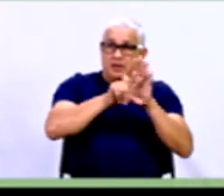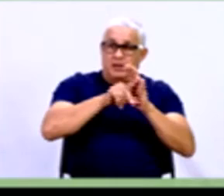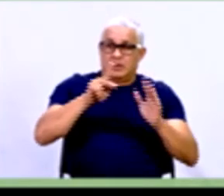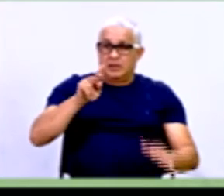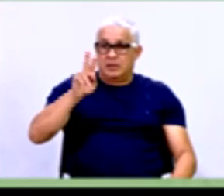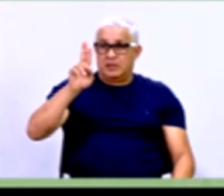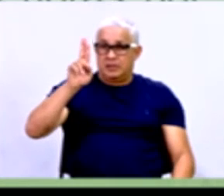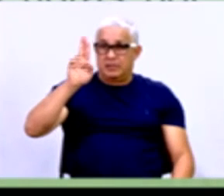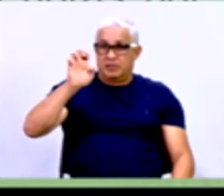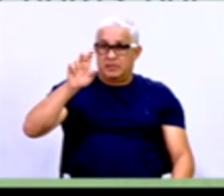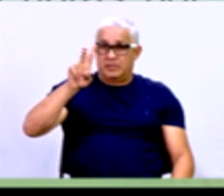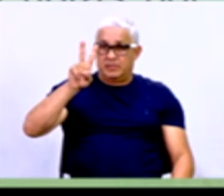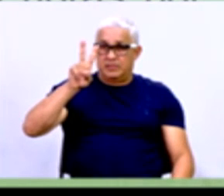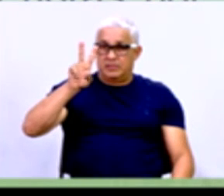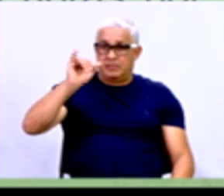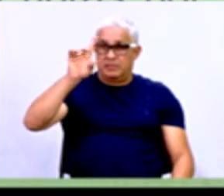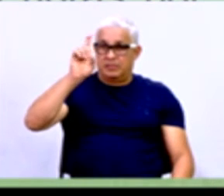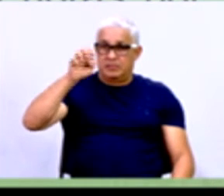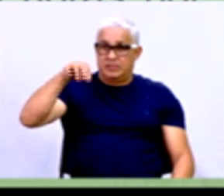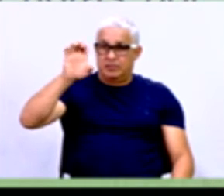trabalho? Vamos voltar lá no texto.